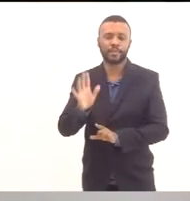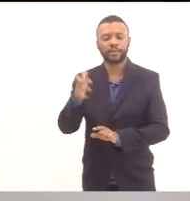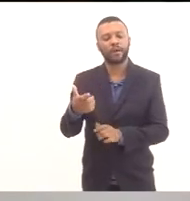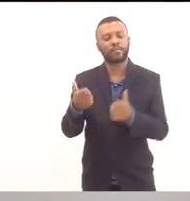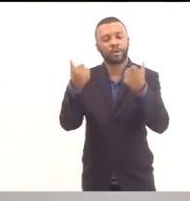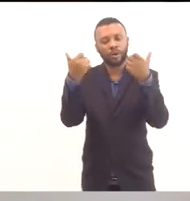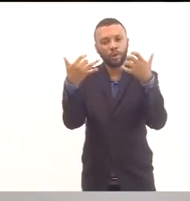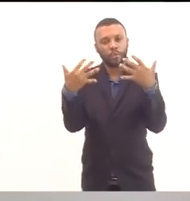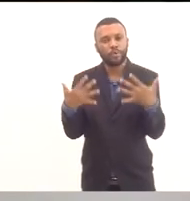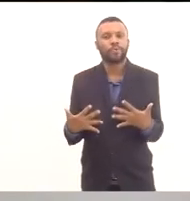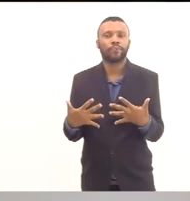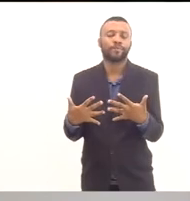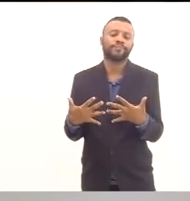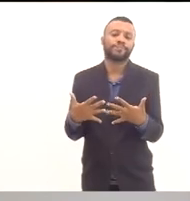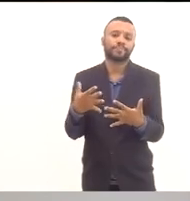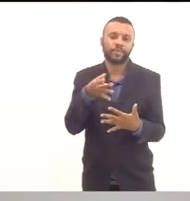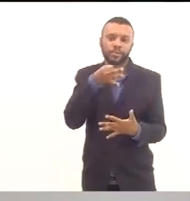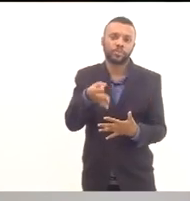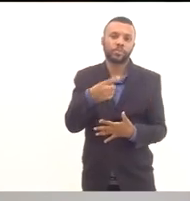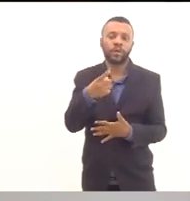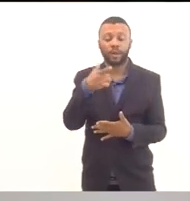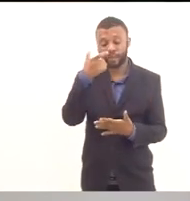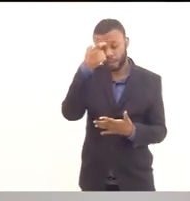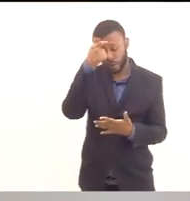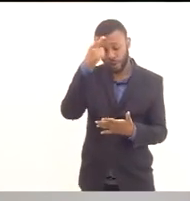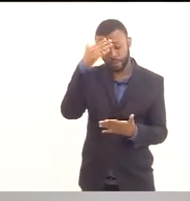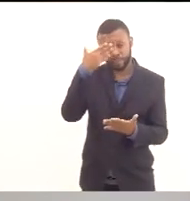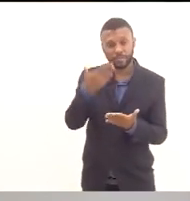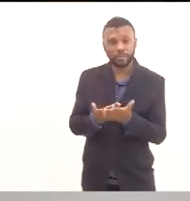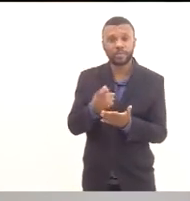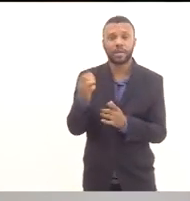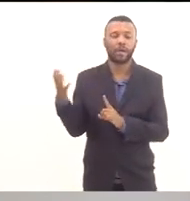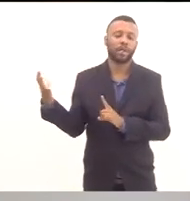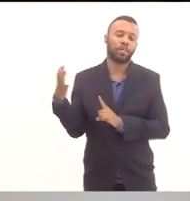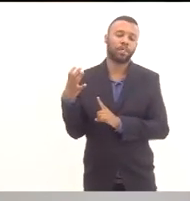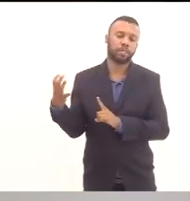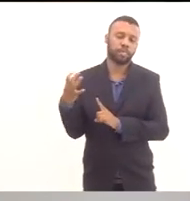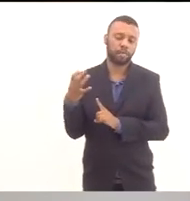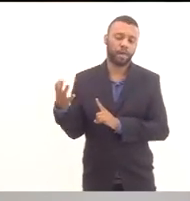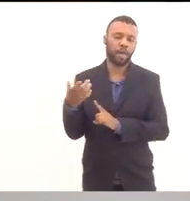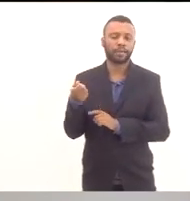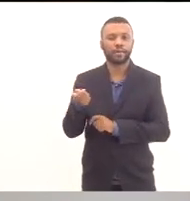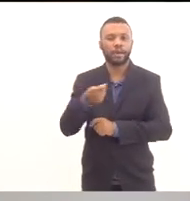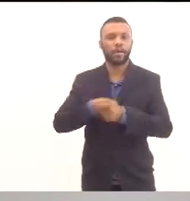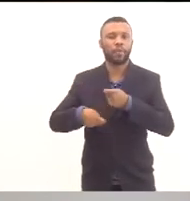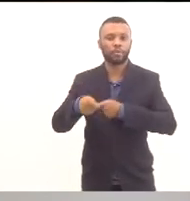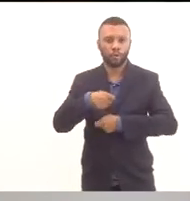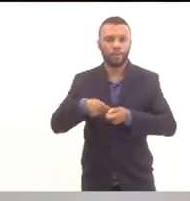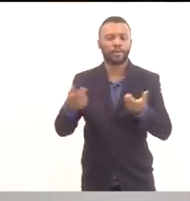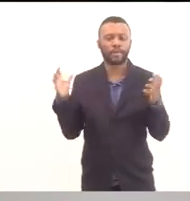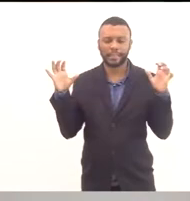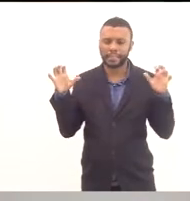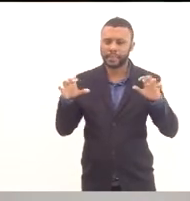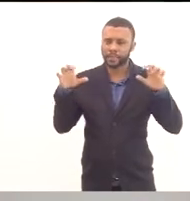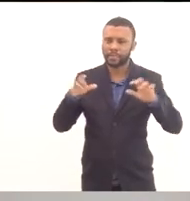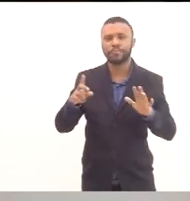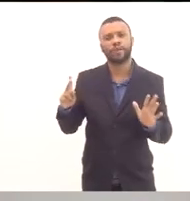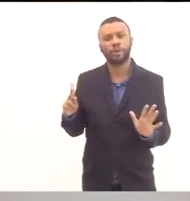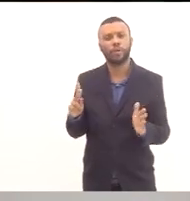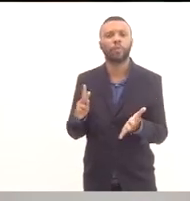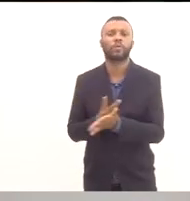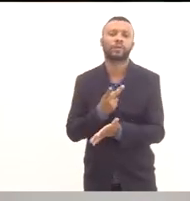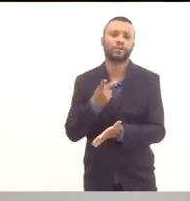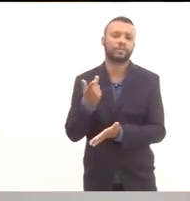foi comentado a gente tem total consciência do impacto econômico que essa tragédia das chuvas gerou aqui muitos